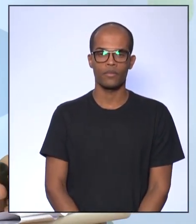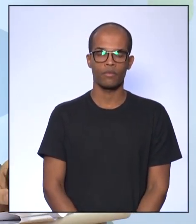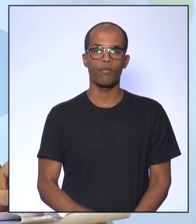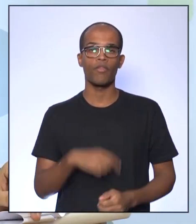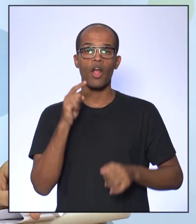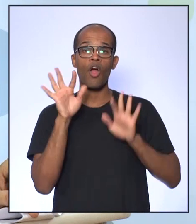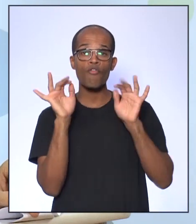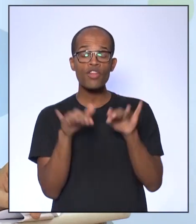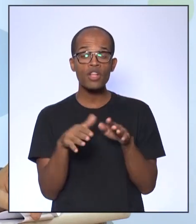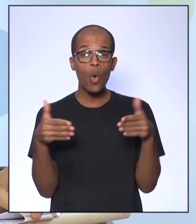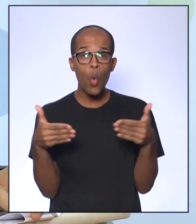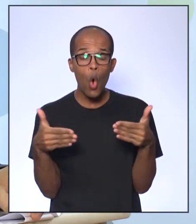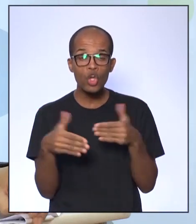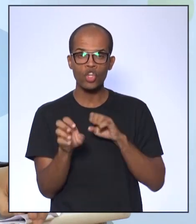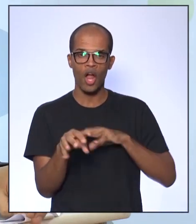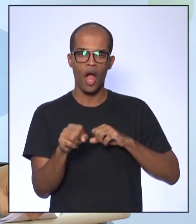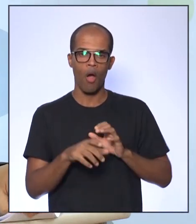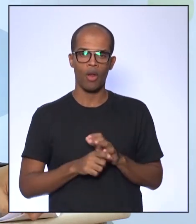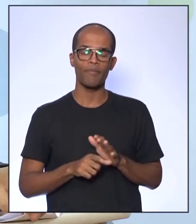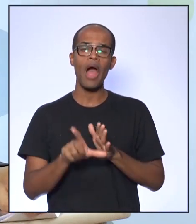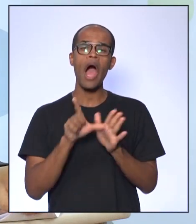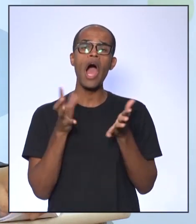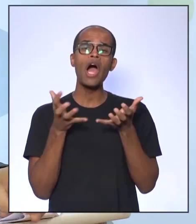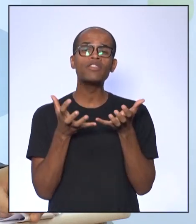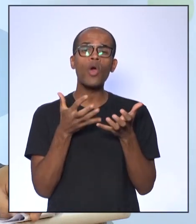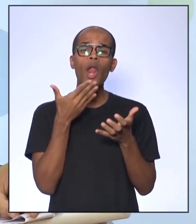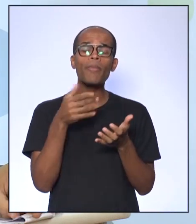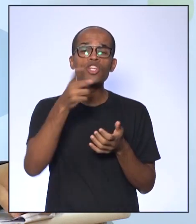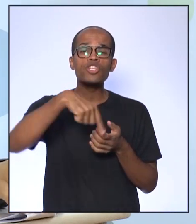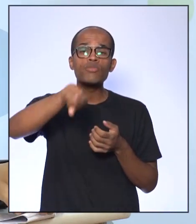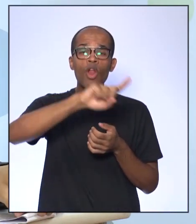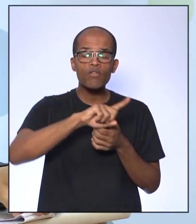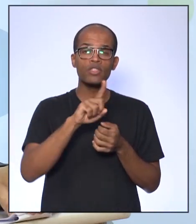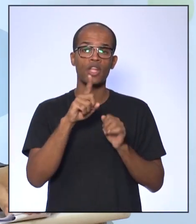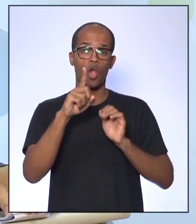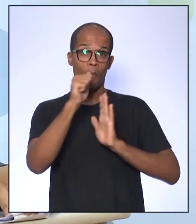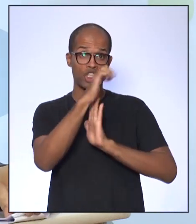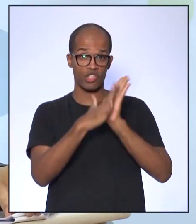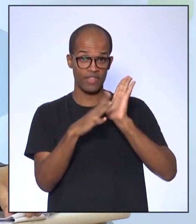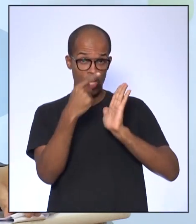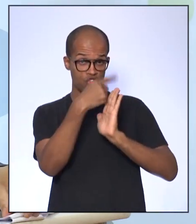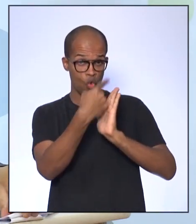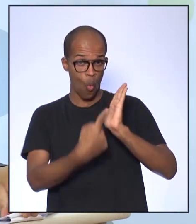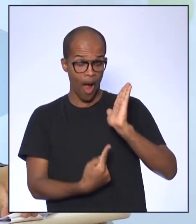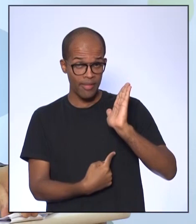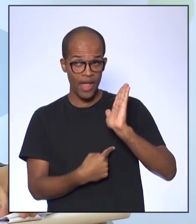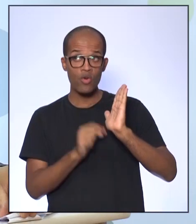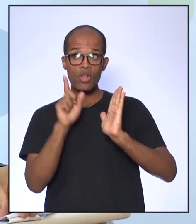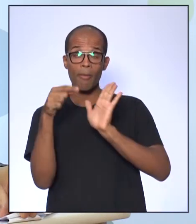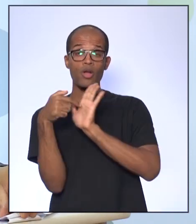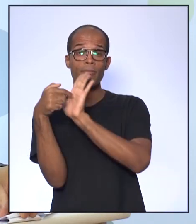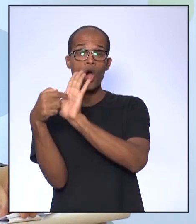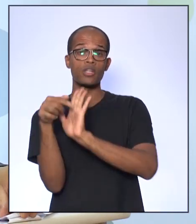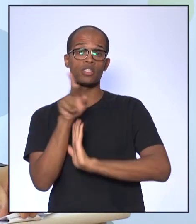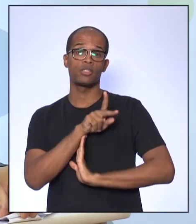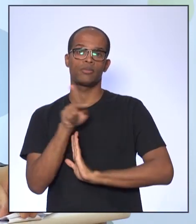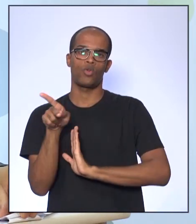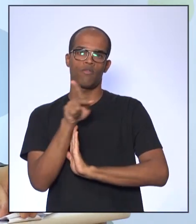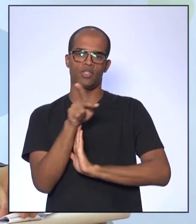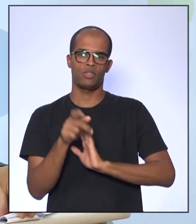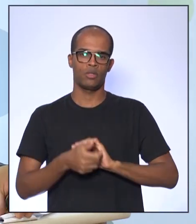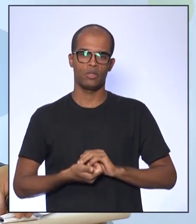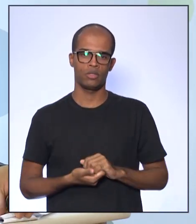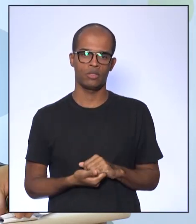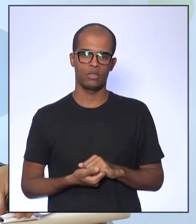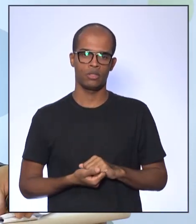aula de hoje, mas antes eu queria pedir para que você faça uma pequena atividade no seu caderno e apresente para o seu professor assim que voltarem às